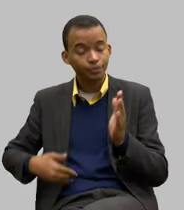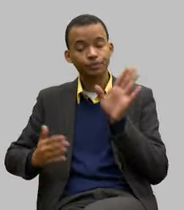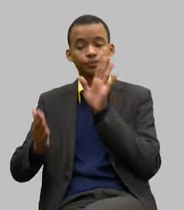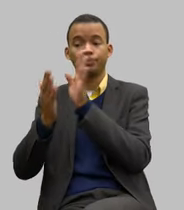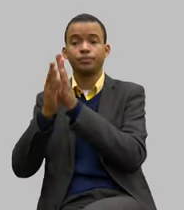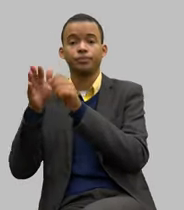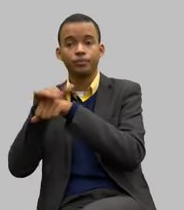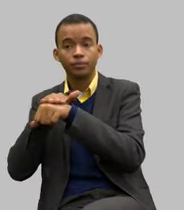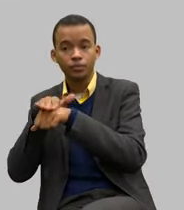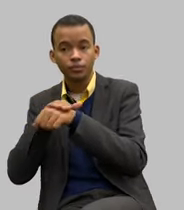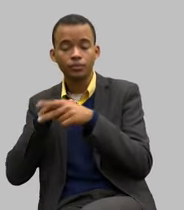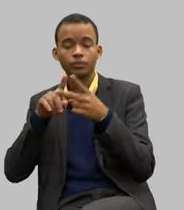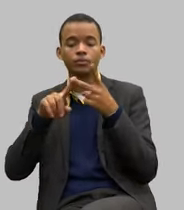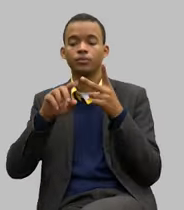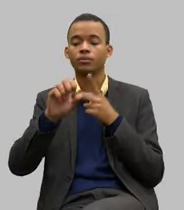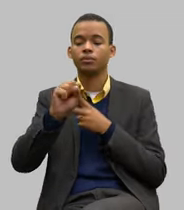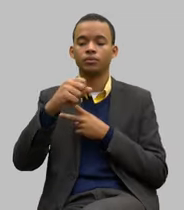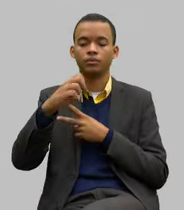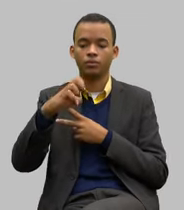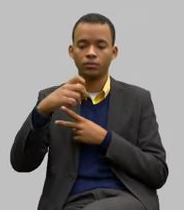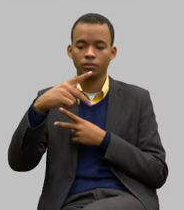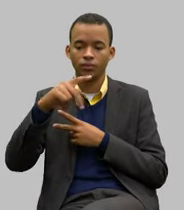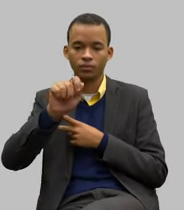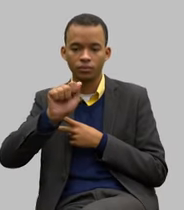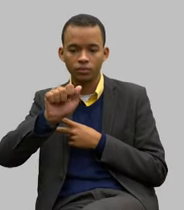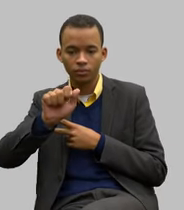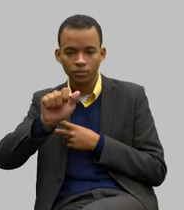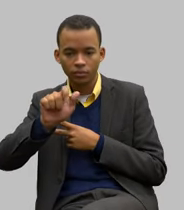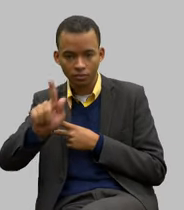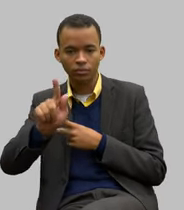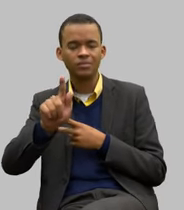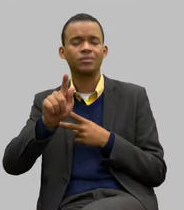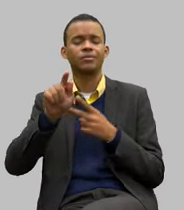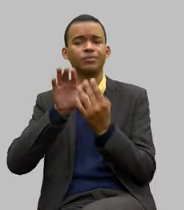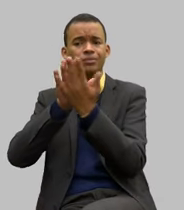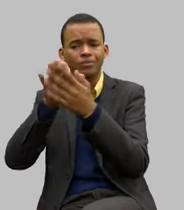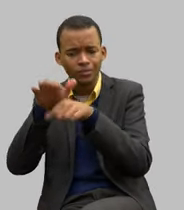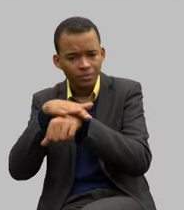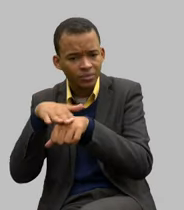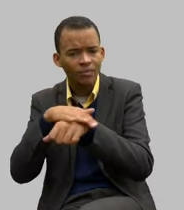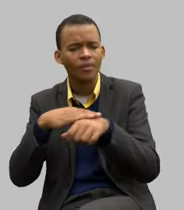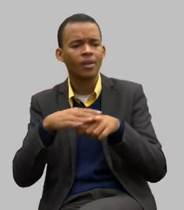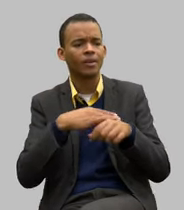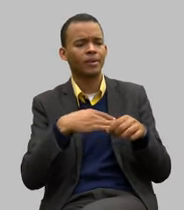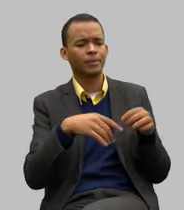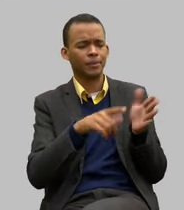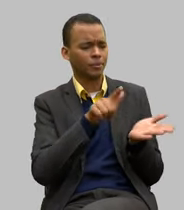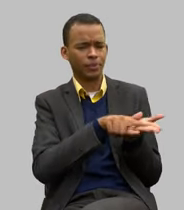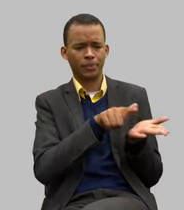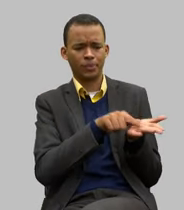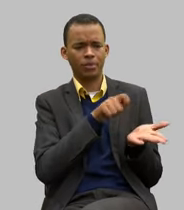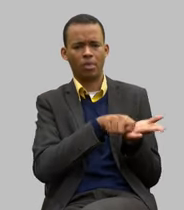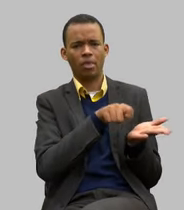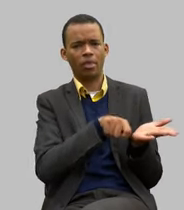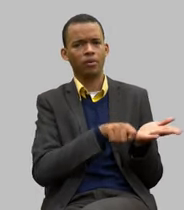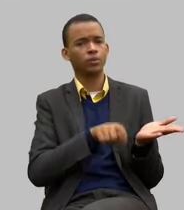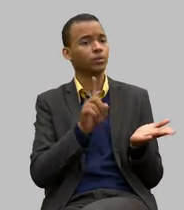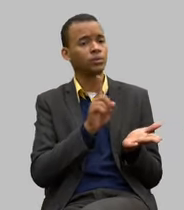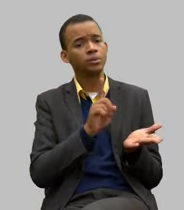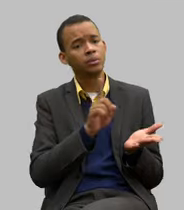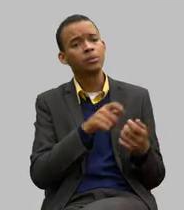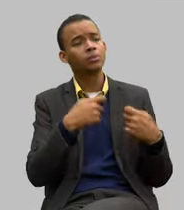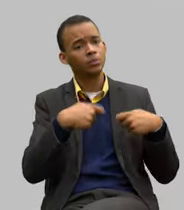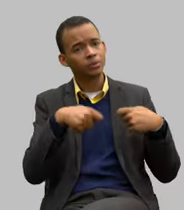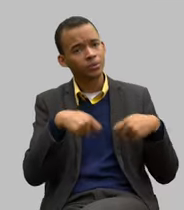da da cag e falar olha nós precisamos tirar isess do Papel porque o governo já tá no sexto ano né sim verdade ok